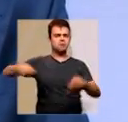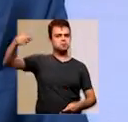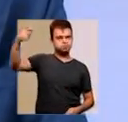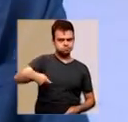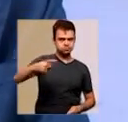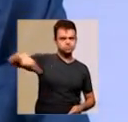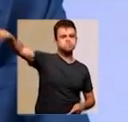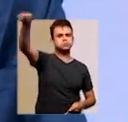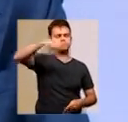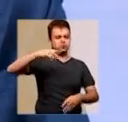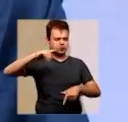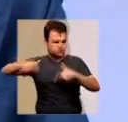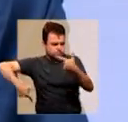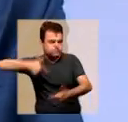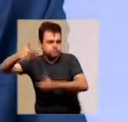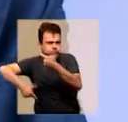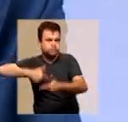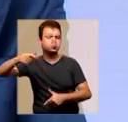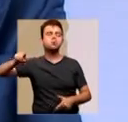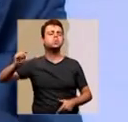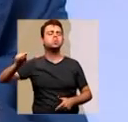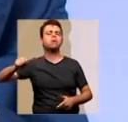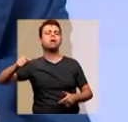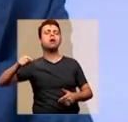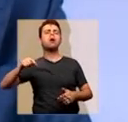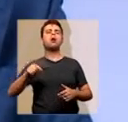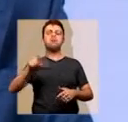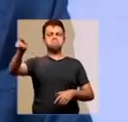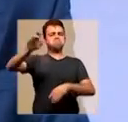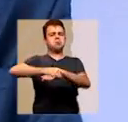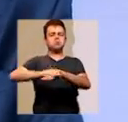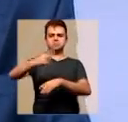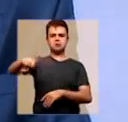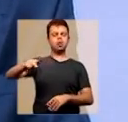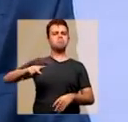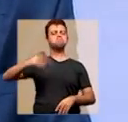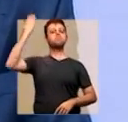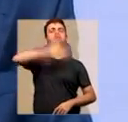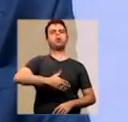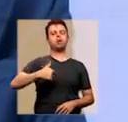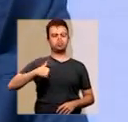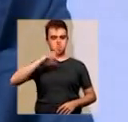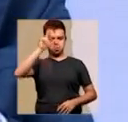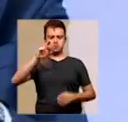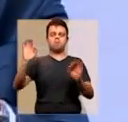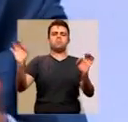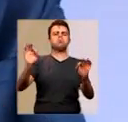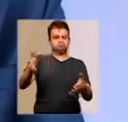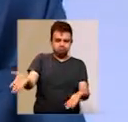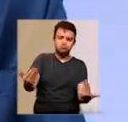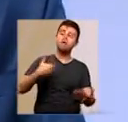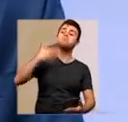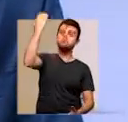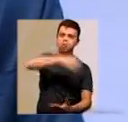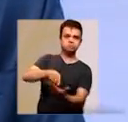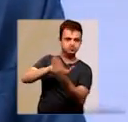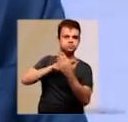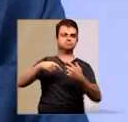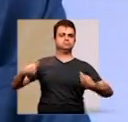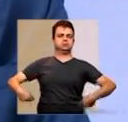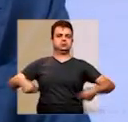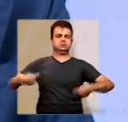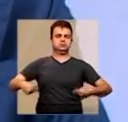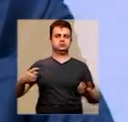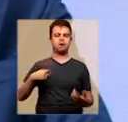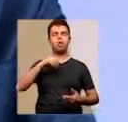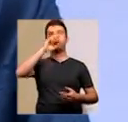hoje, promotores, vem trabalhando com a tese da inversão do ônus da prova. Ela que prove que não estava embriagada, não estava sob o efeito de álcool. Porque, na verdade,